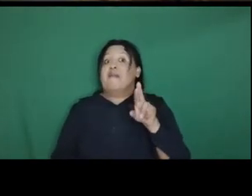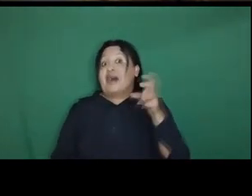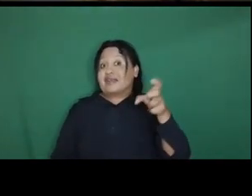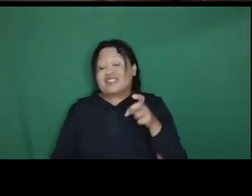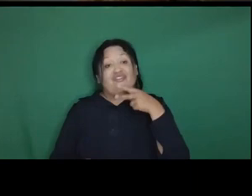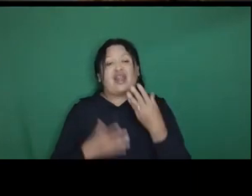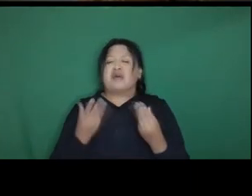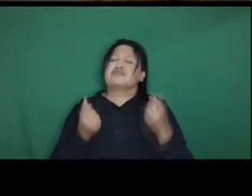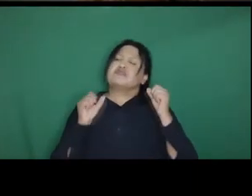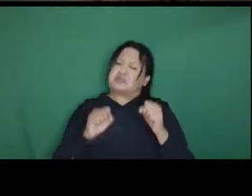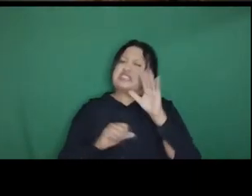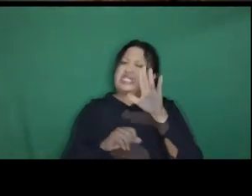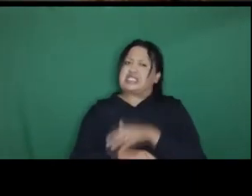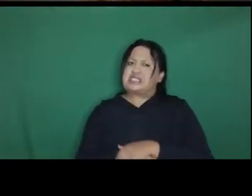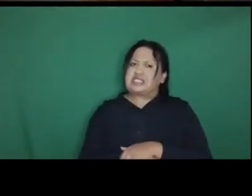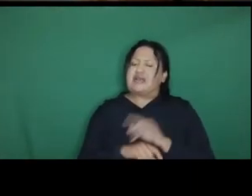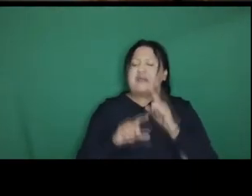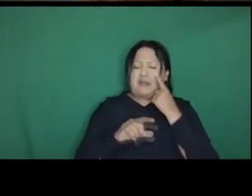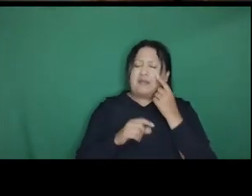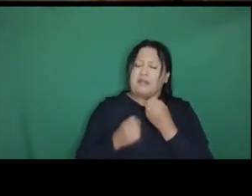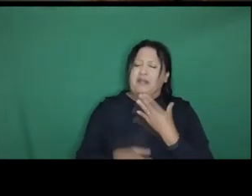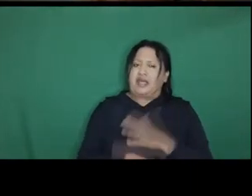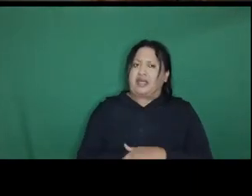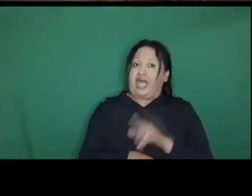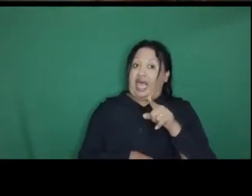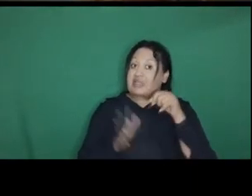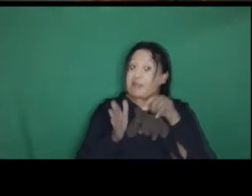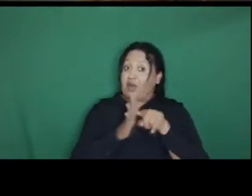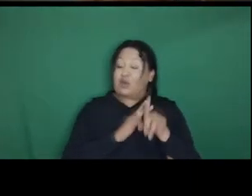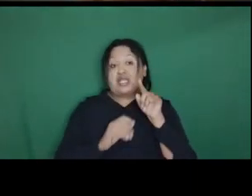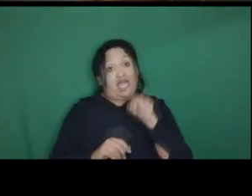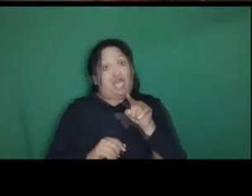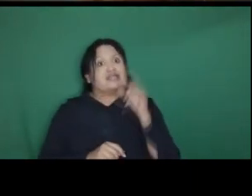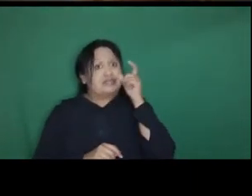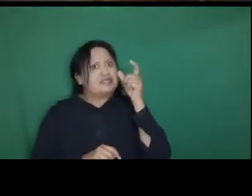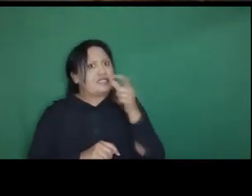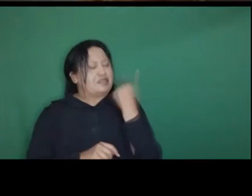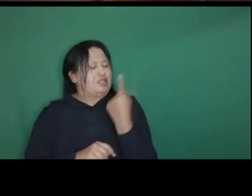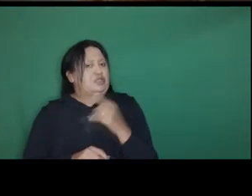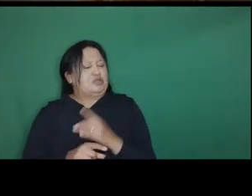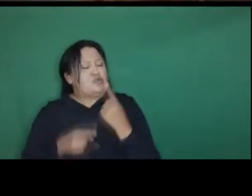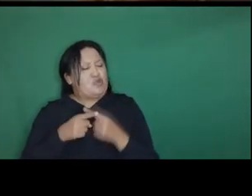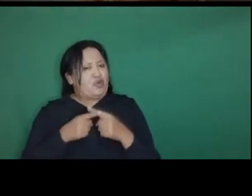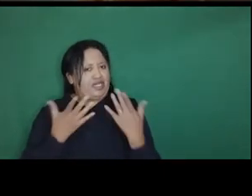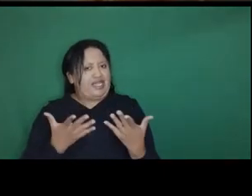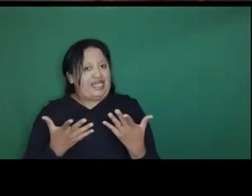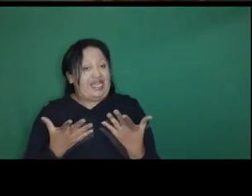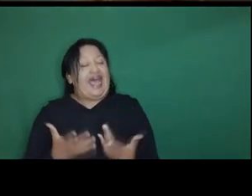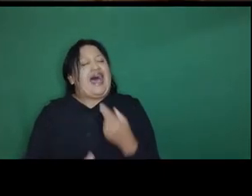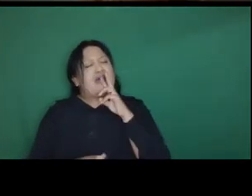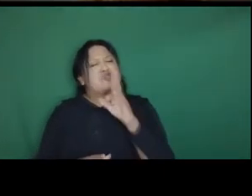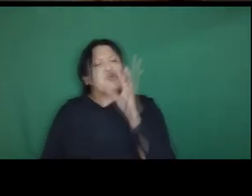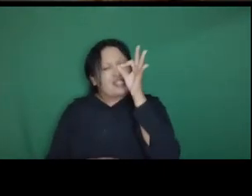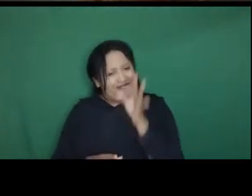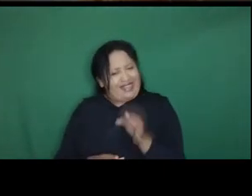ela é interessante para nós porque a alternativa correta as ideias que Max desenvolve as concepções que ele aprofunda